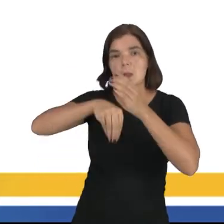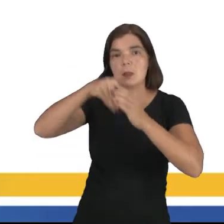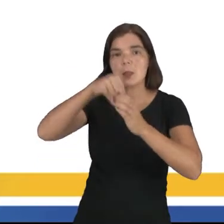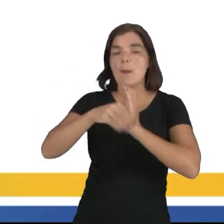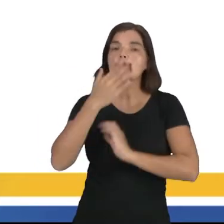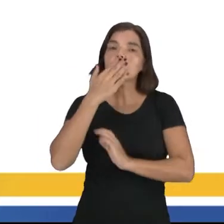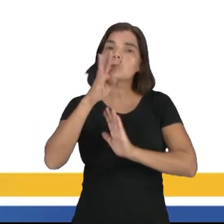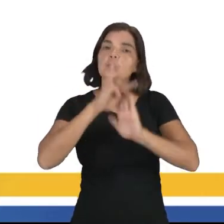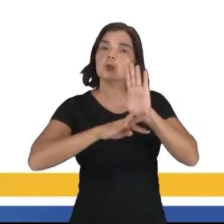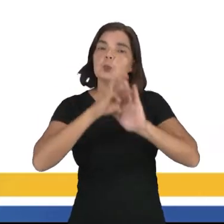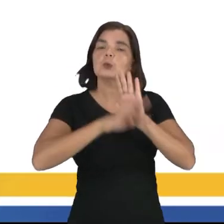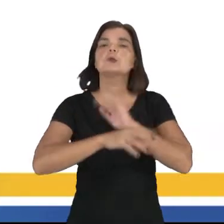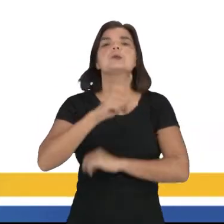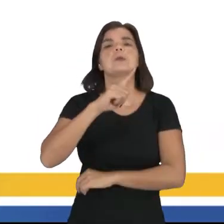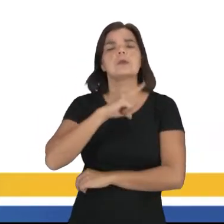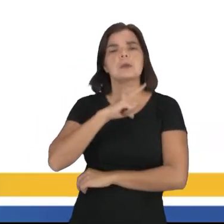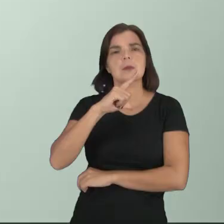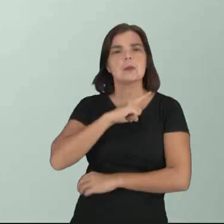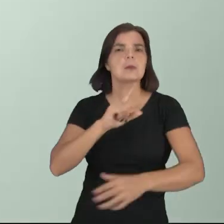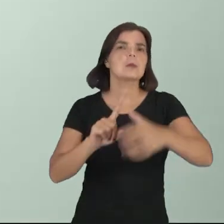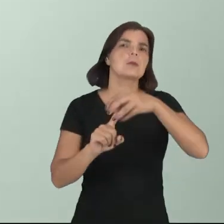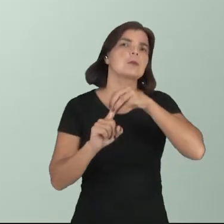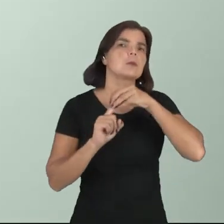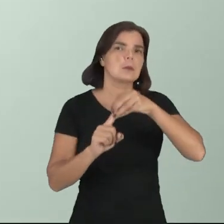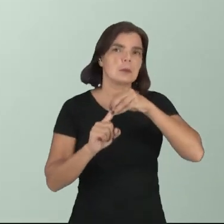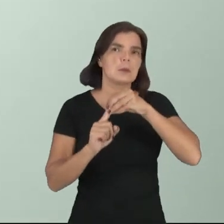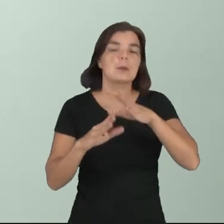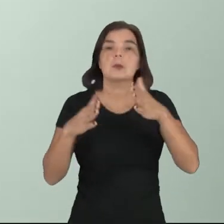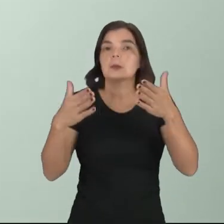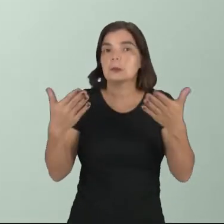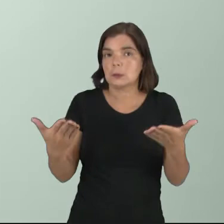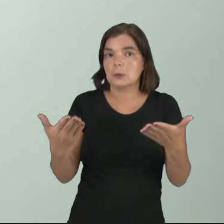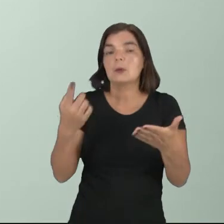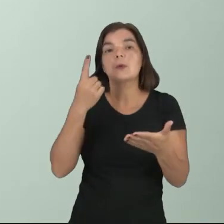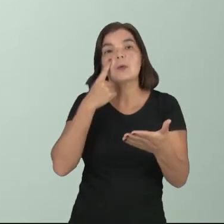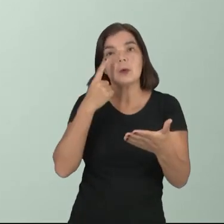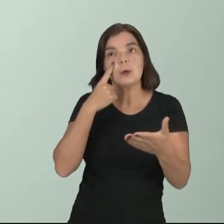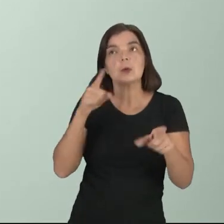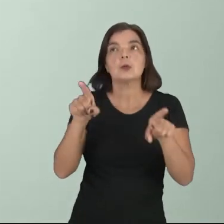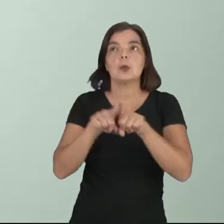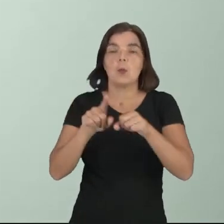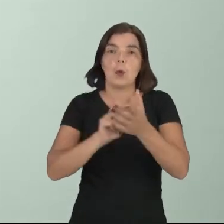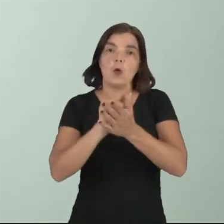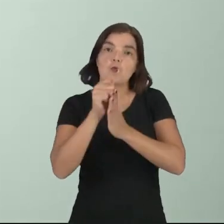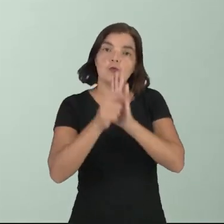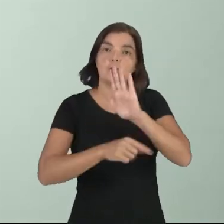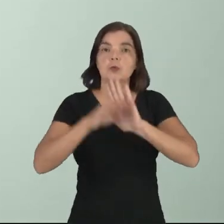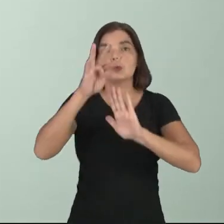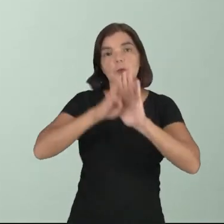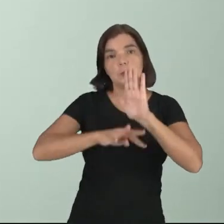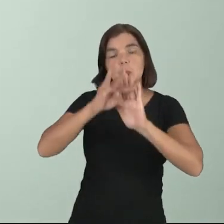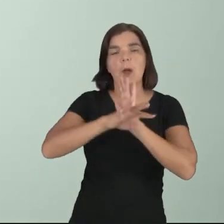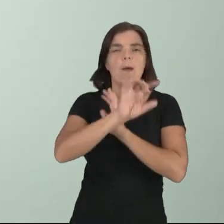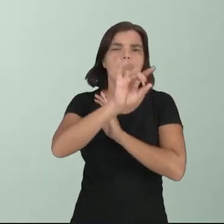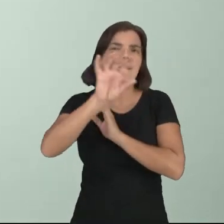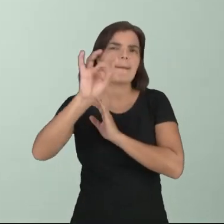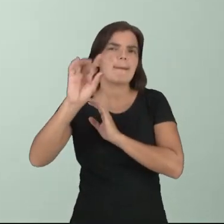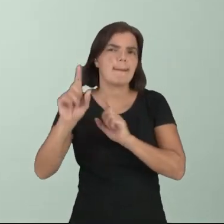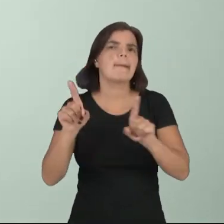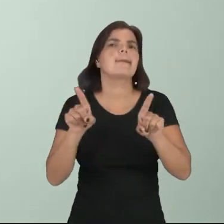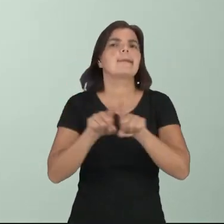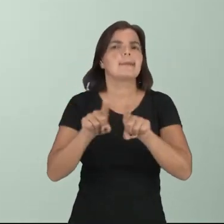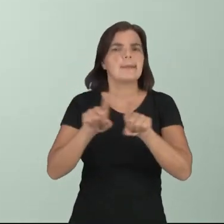das tipologias, nós temos as intencionalidades delas, porém, os gêneros textuais, cada